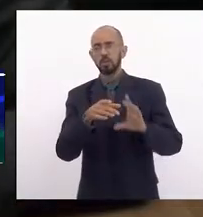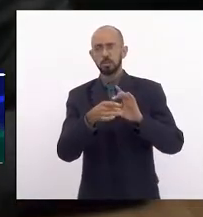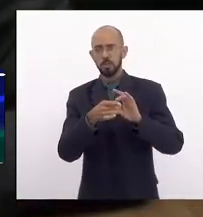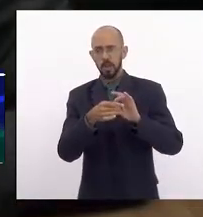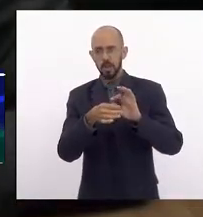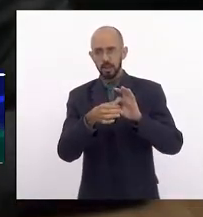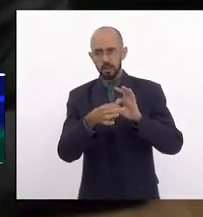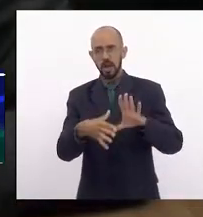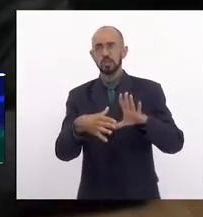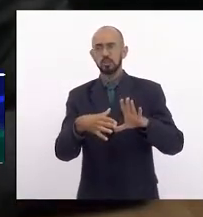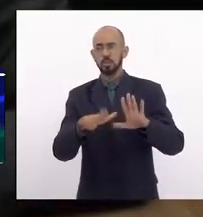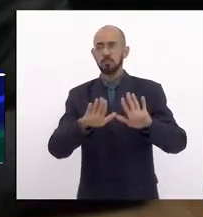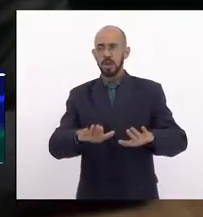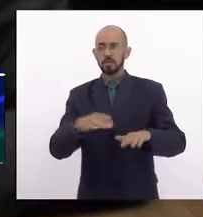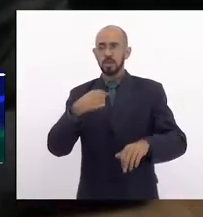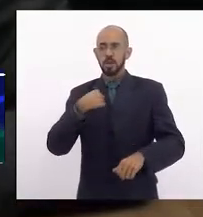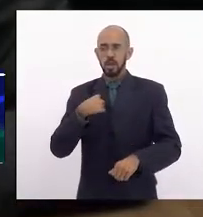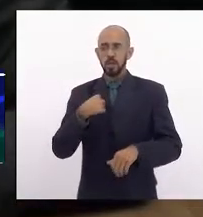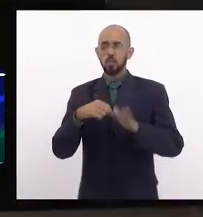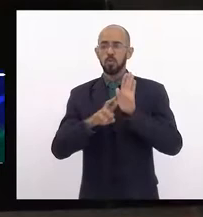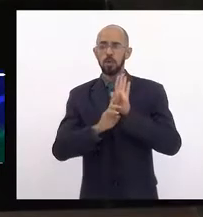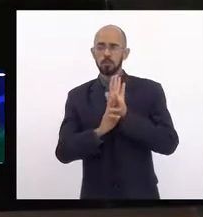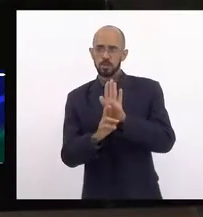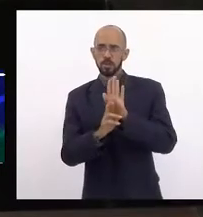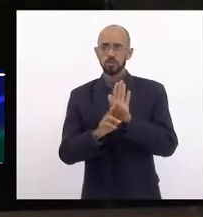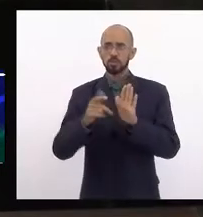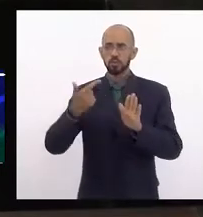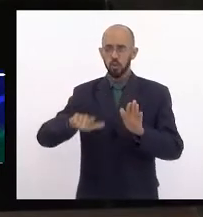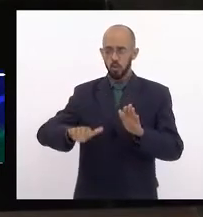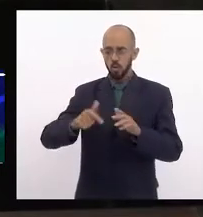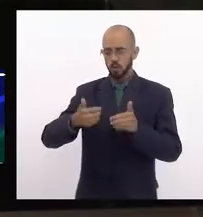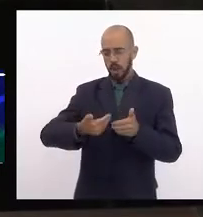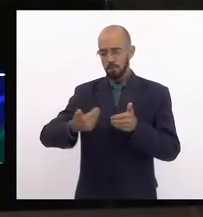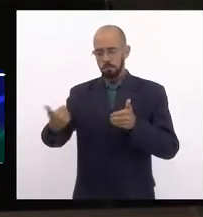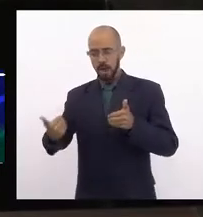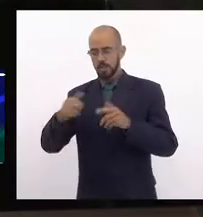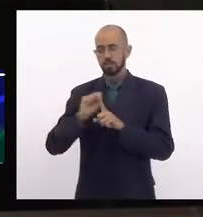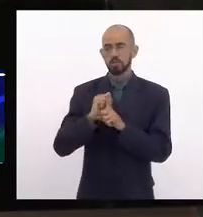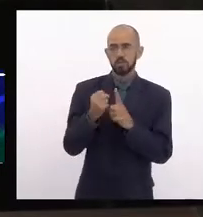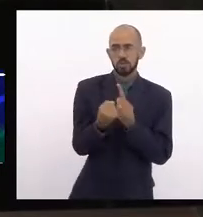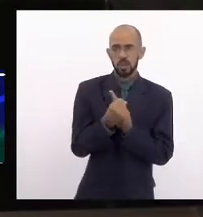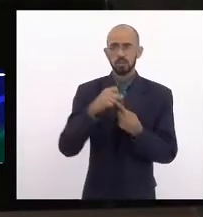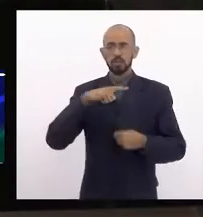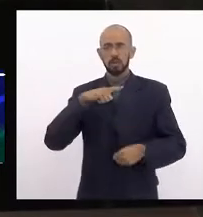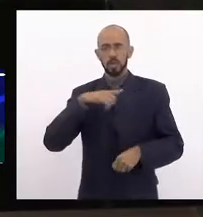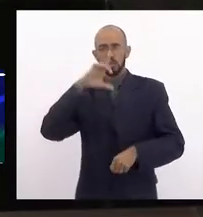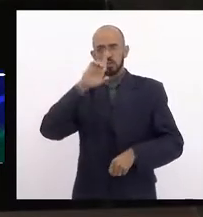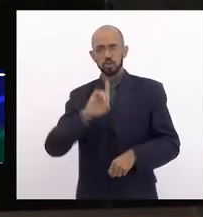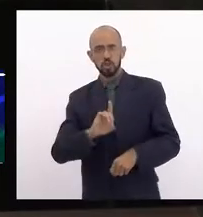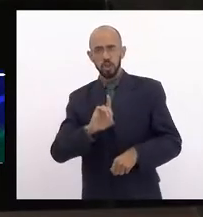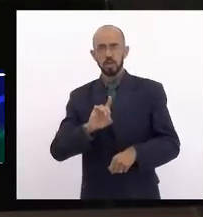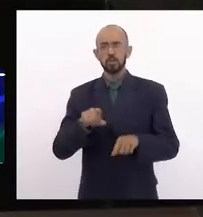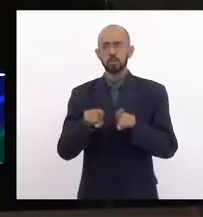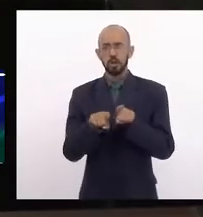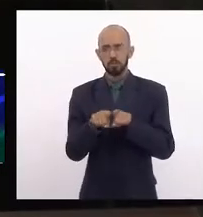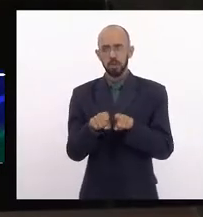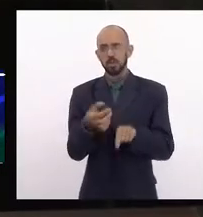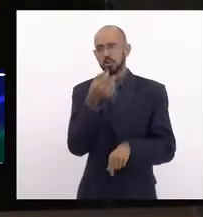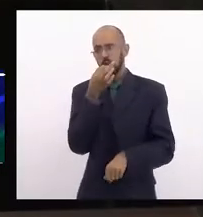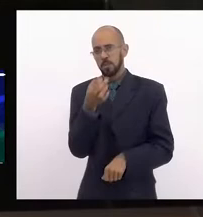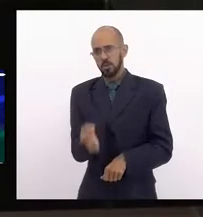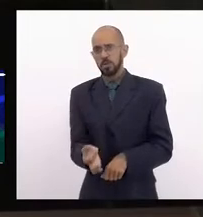como Deputado representante pago representando outra parte dessa sociedade também tenho todo direito de aqui expressar a minha opinião